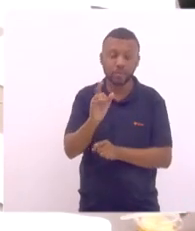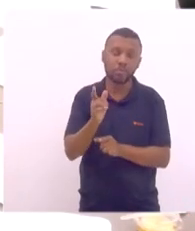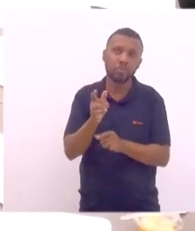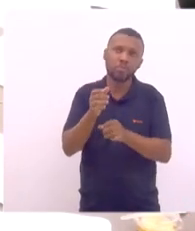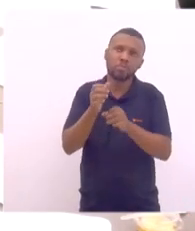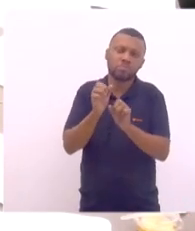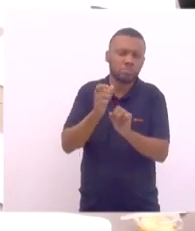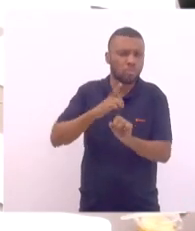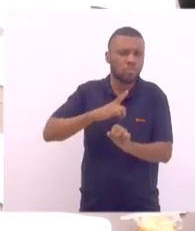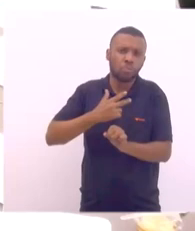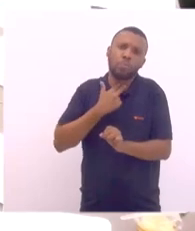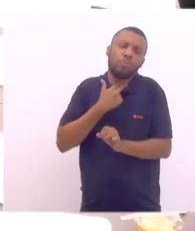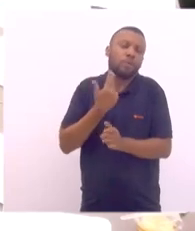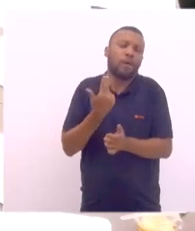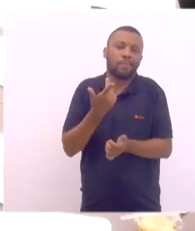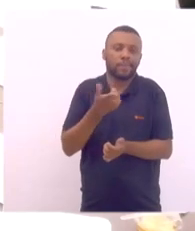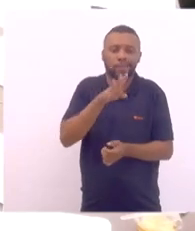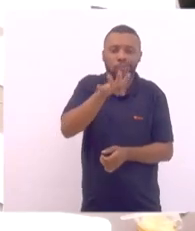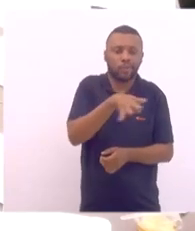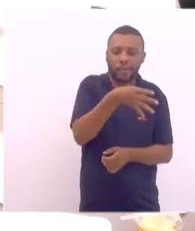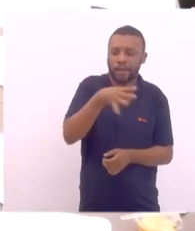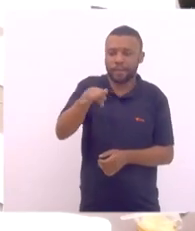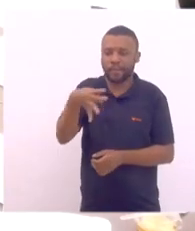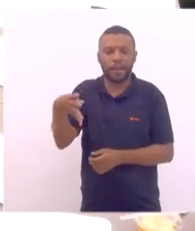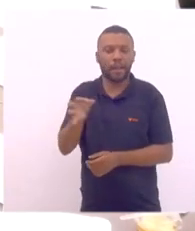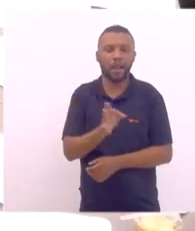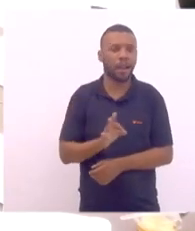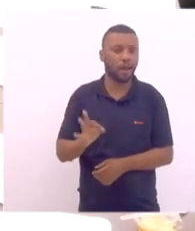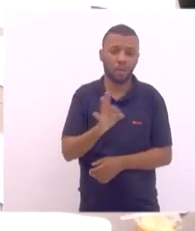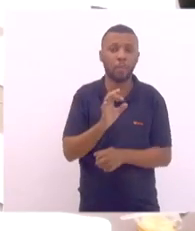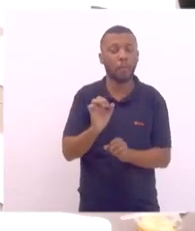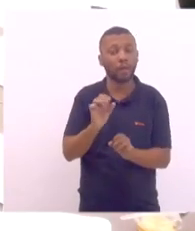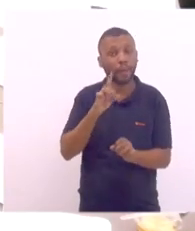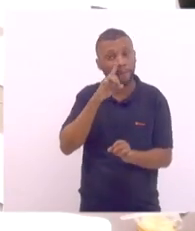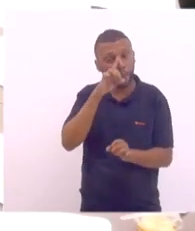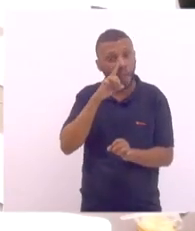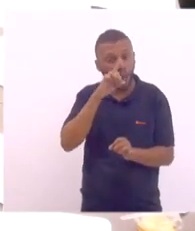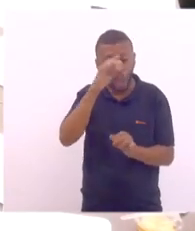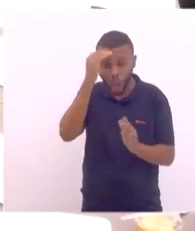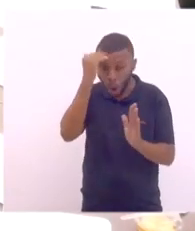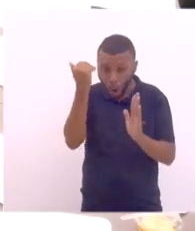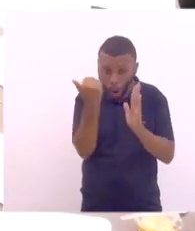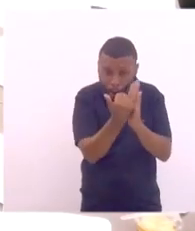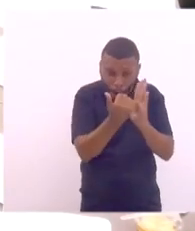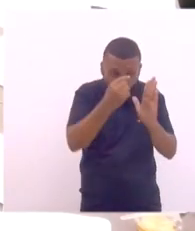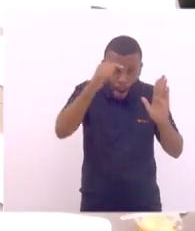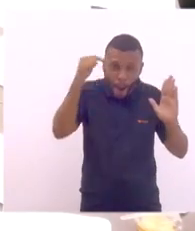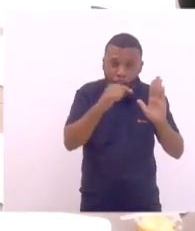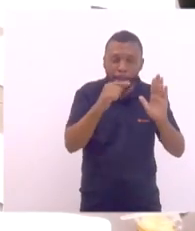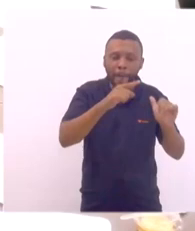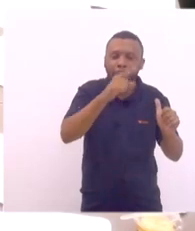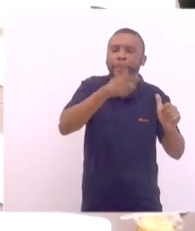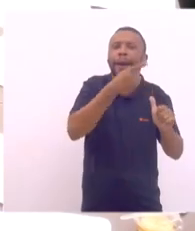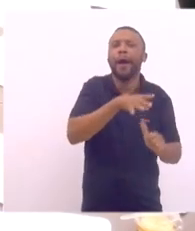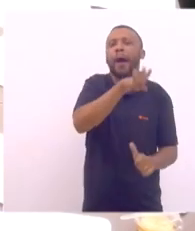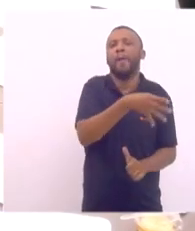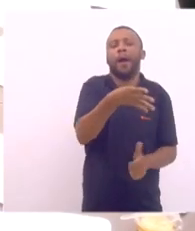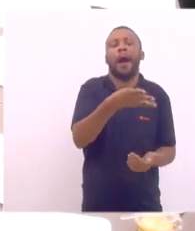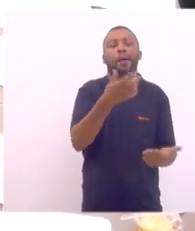duas tabelas. Não pode colocar em risco não cumprir nem a primeira. Eu